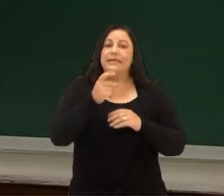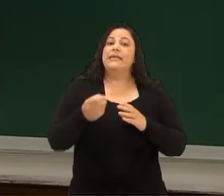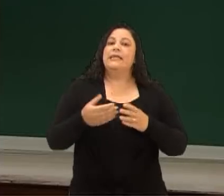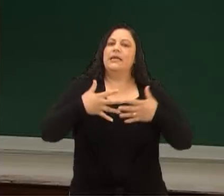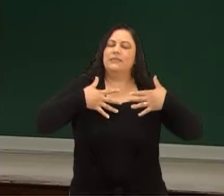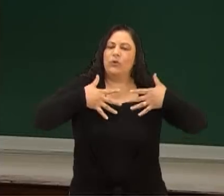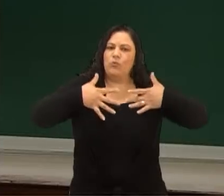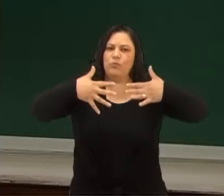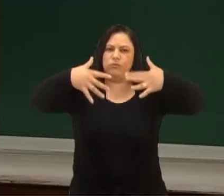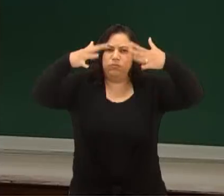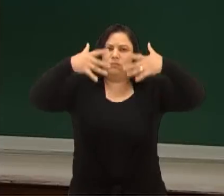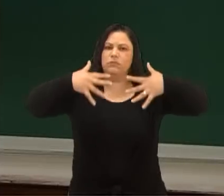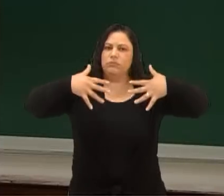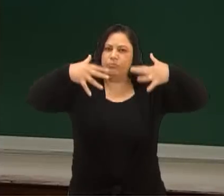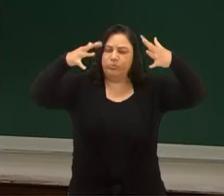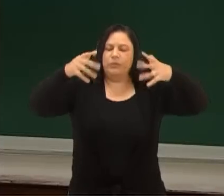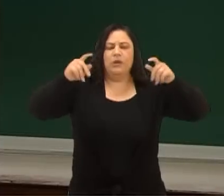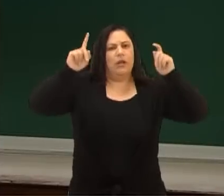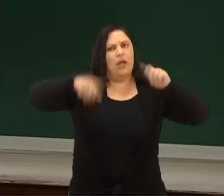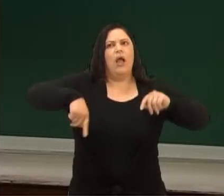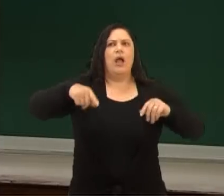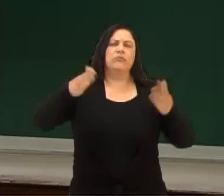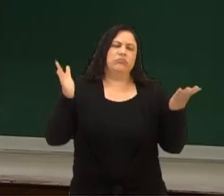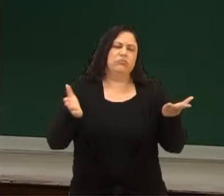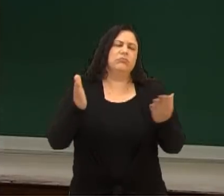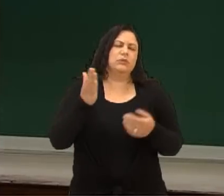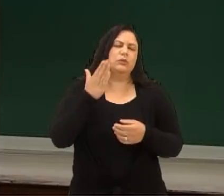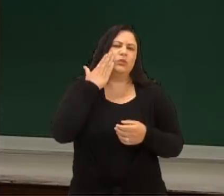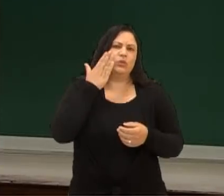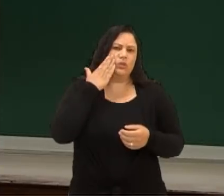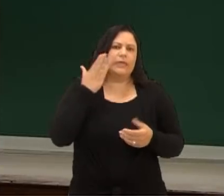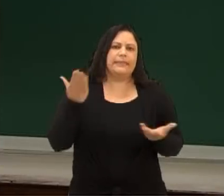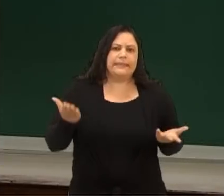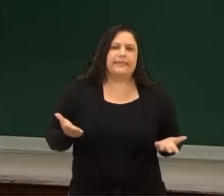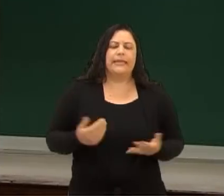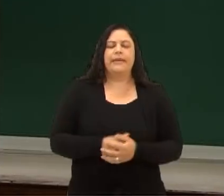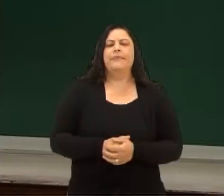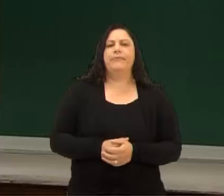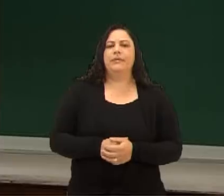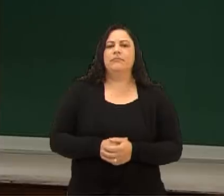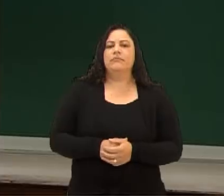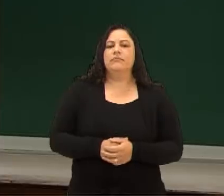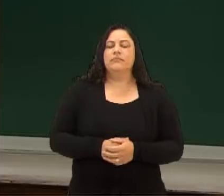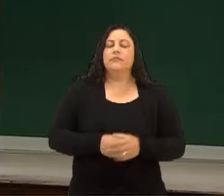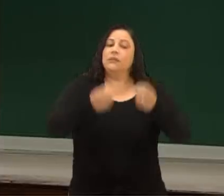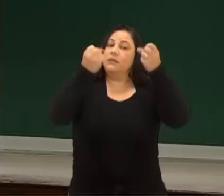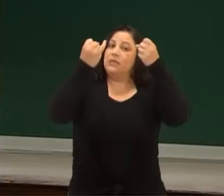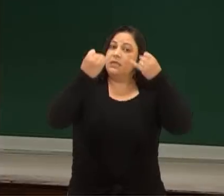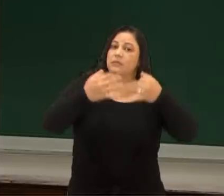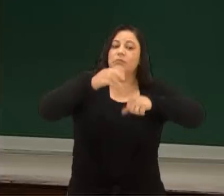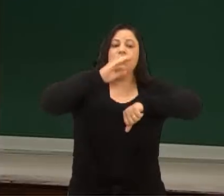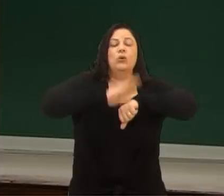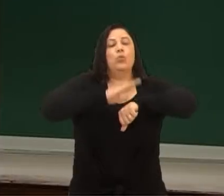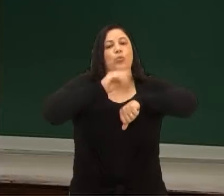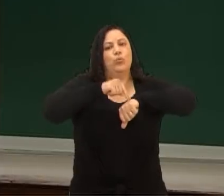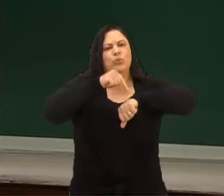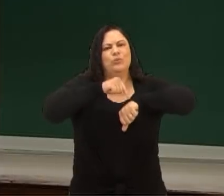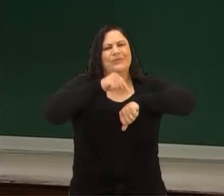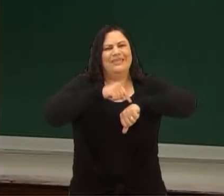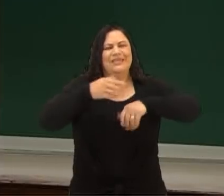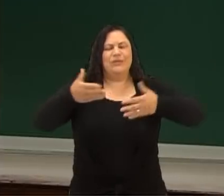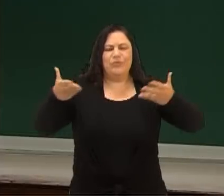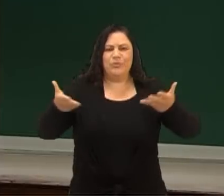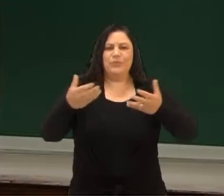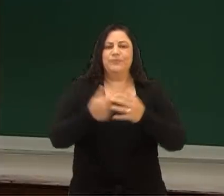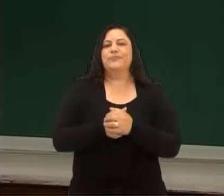frias, que isso também é sonoro para a gente ouve o pessoal que faz a previsão do tempo nos noticiários usarem esse termo,